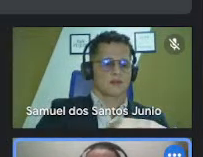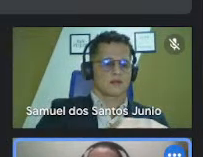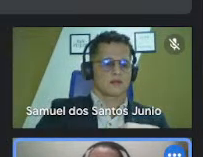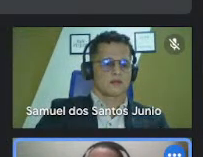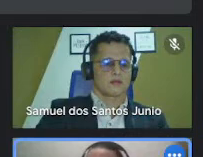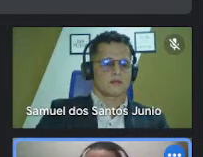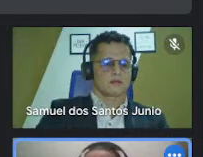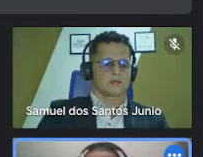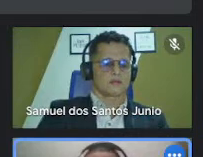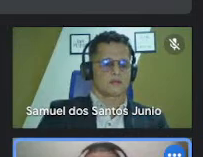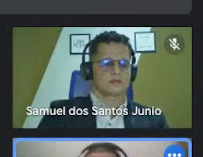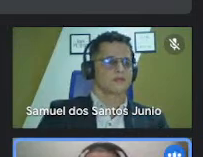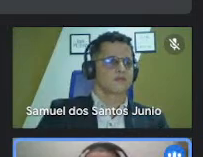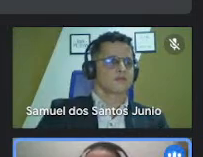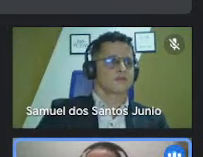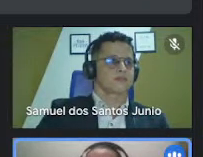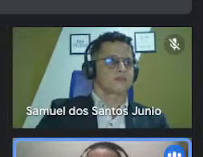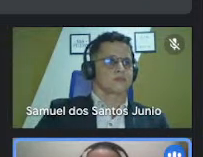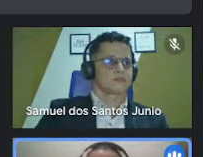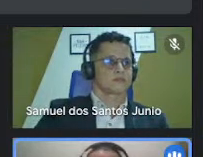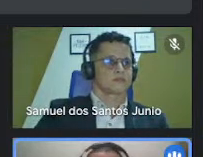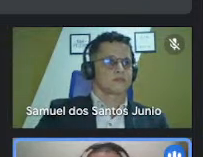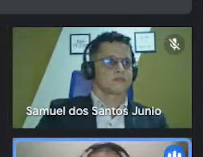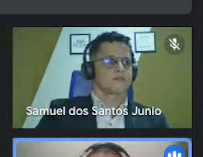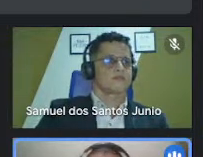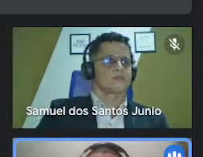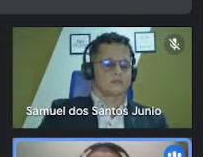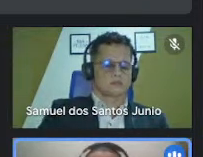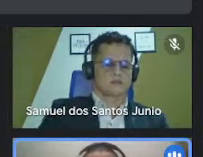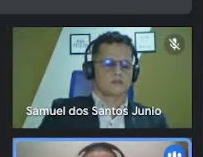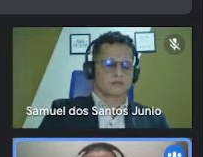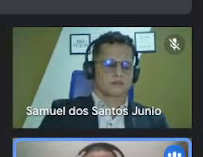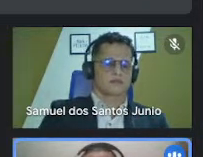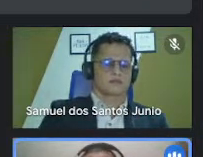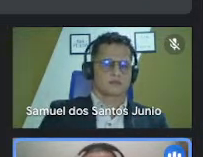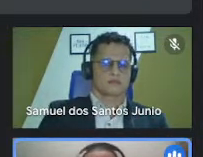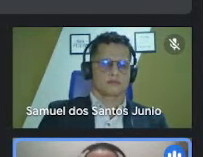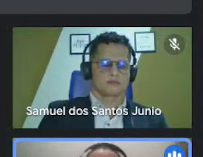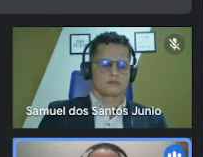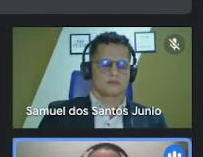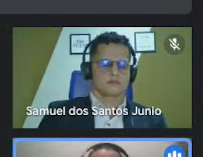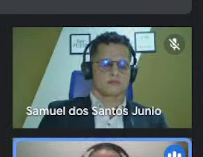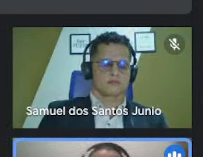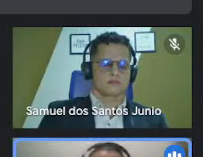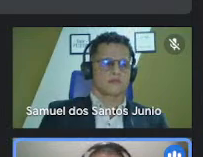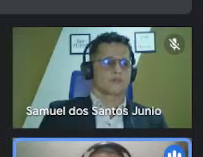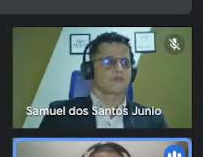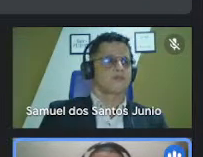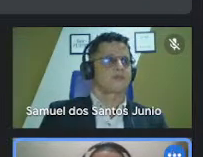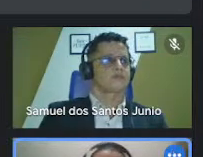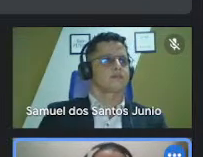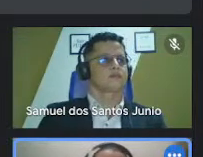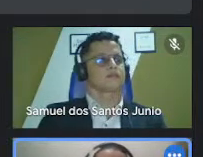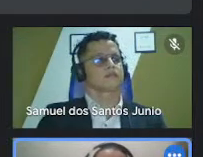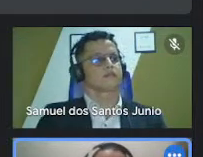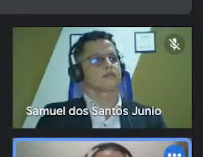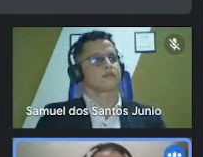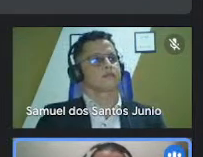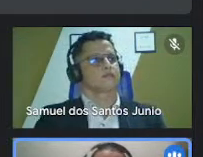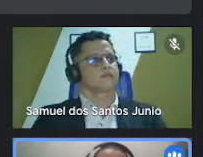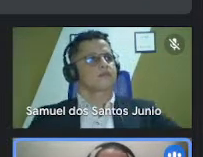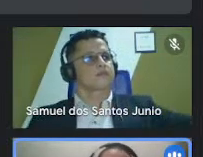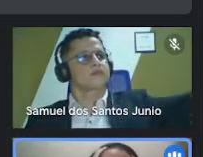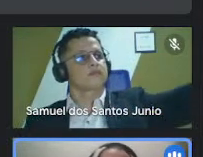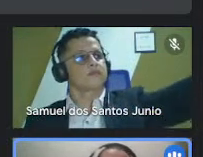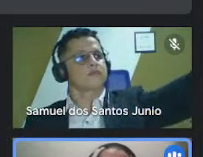resoluções, calendário de reuniões, constituição do CEP, tudo isso está lá no nosso site, tá? Então, nós temos aqui